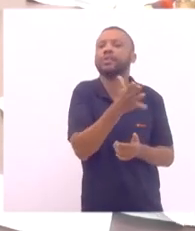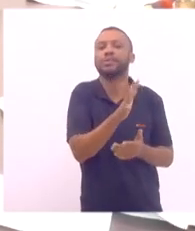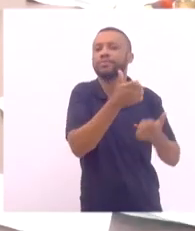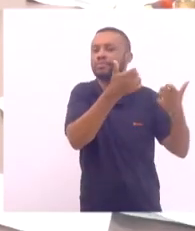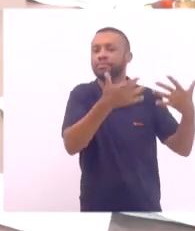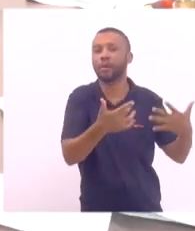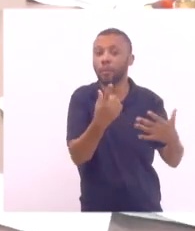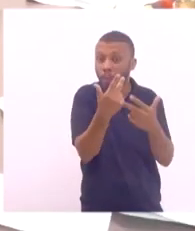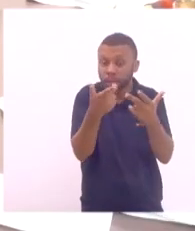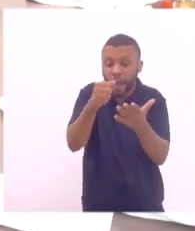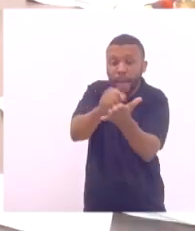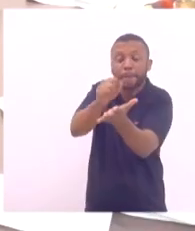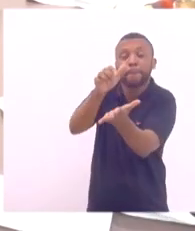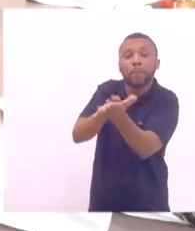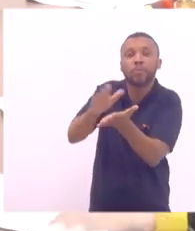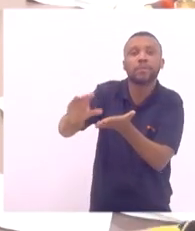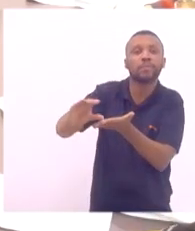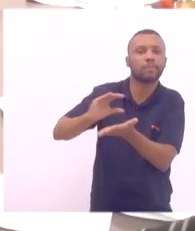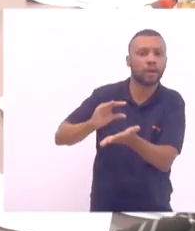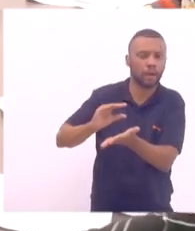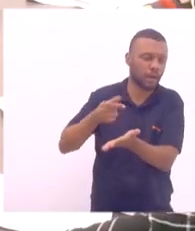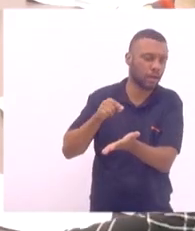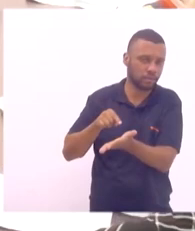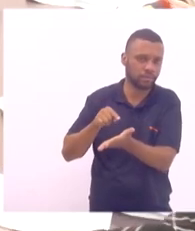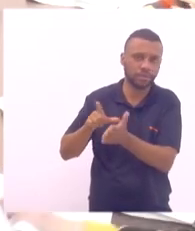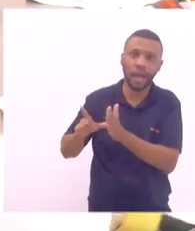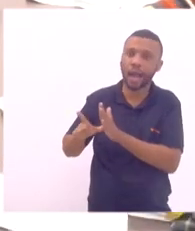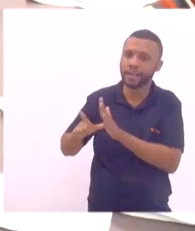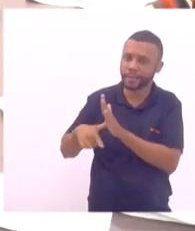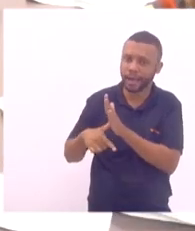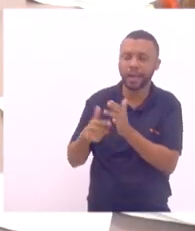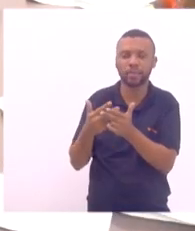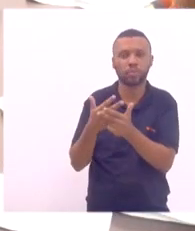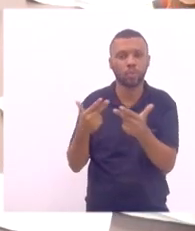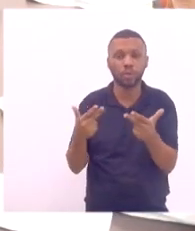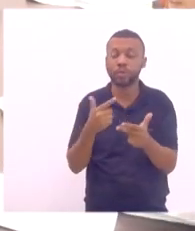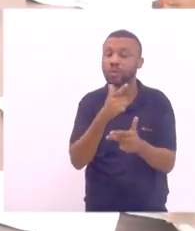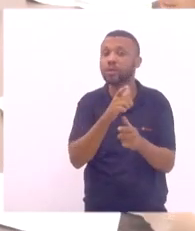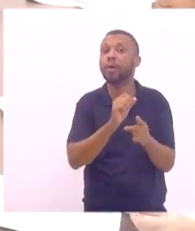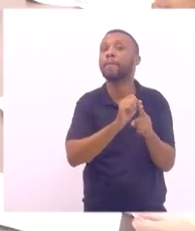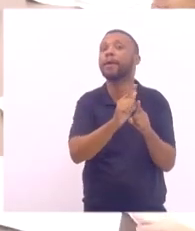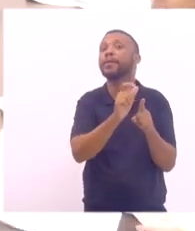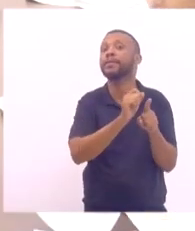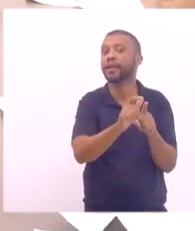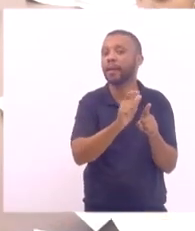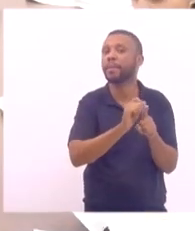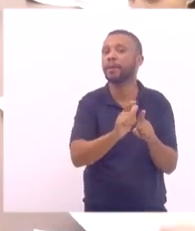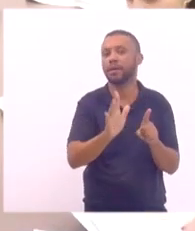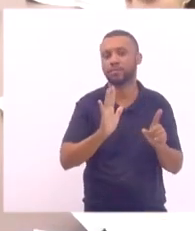Uma coisa é a multa. Está falando de multa aqui de atraso. Outra coisa é o parcelamento.